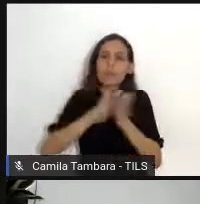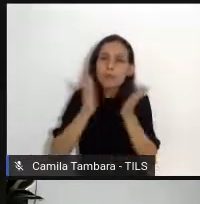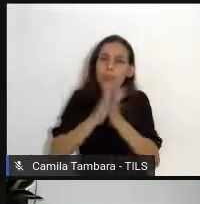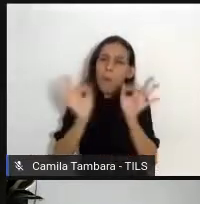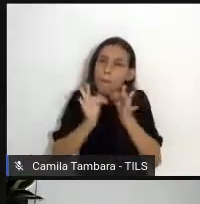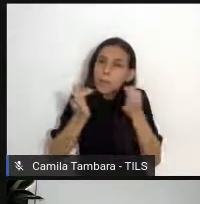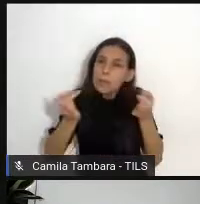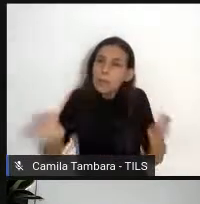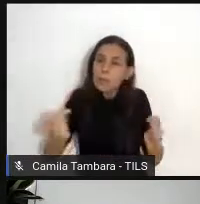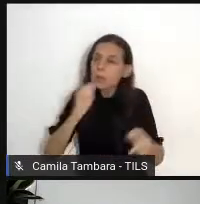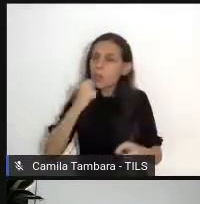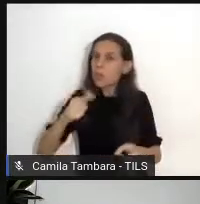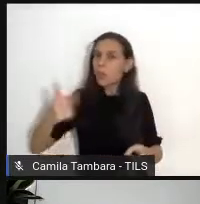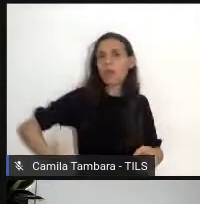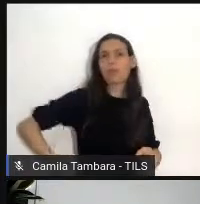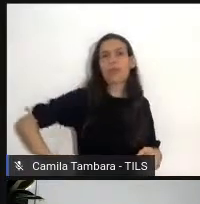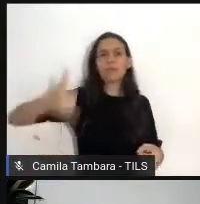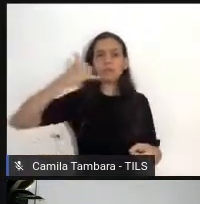que nós temos